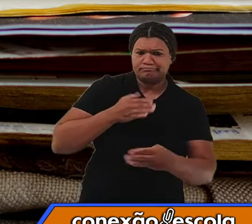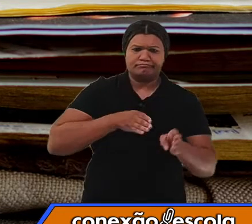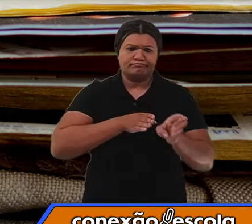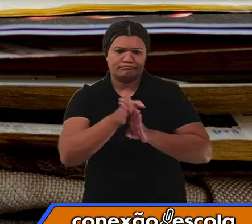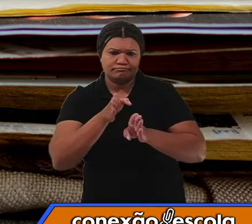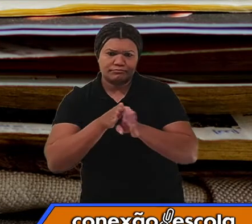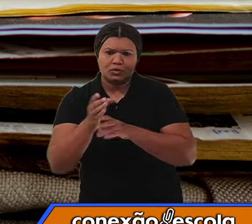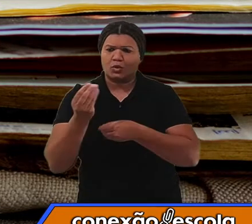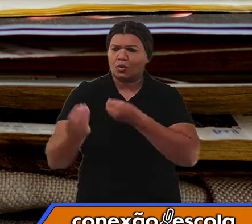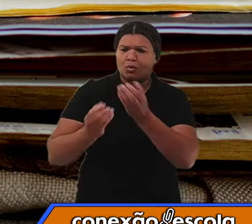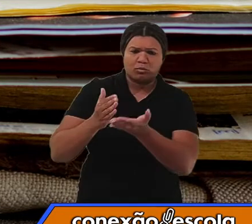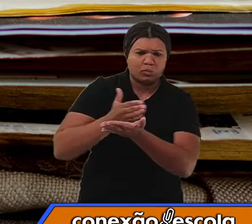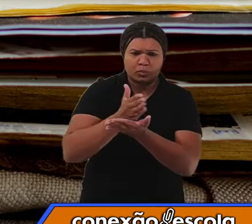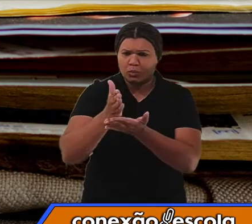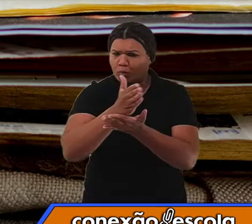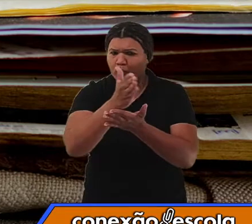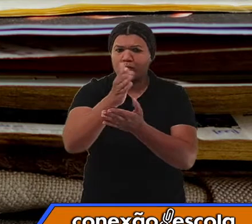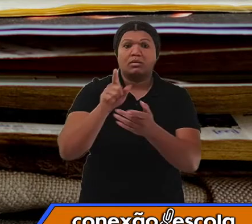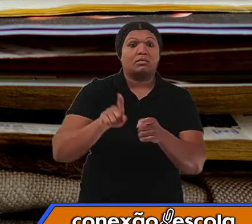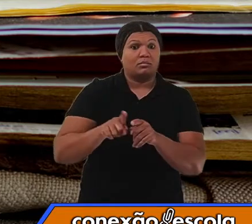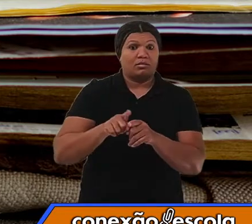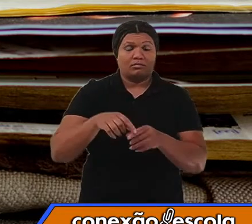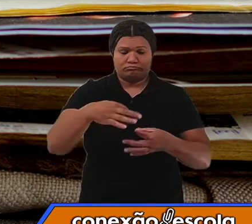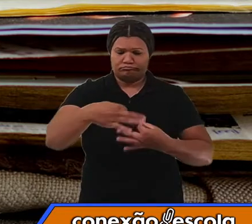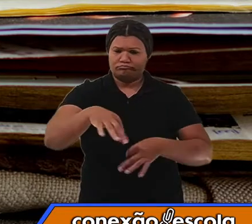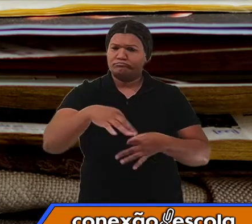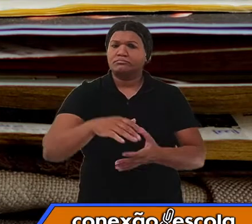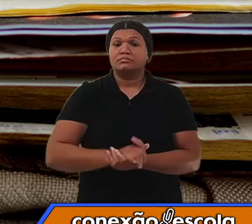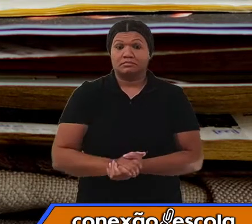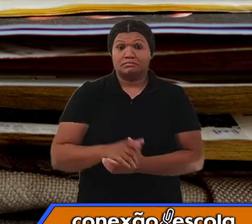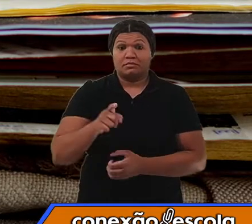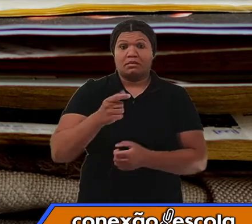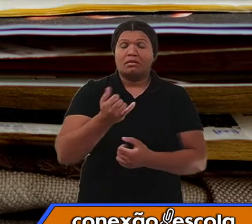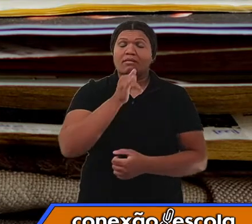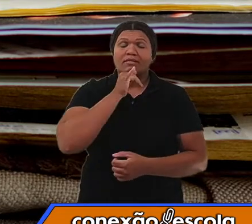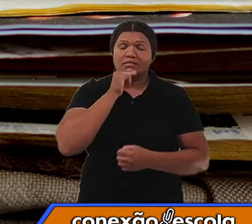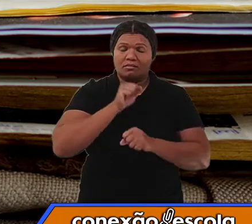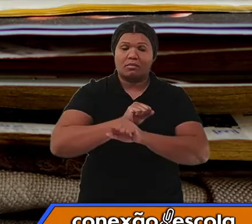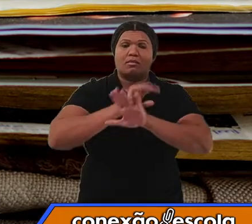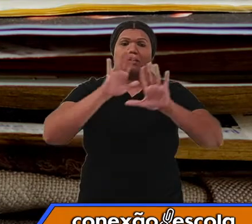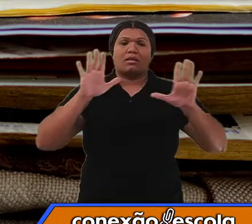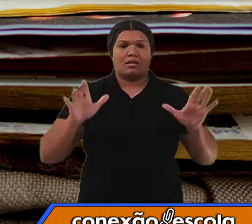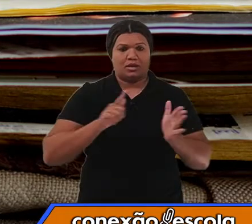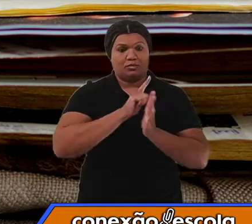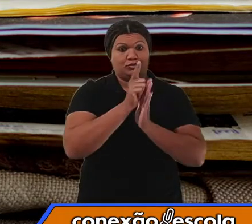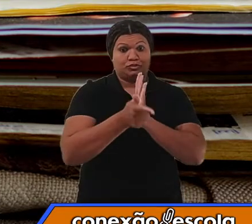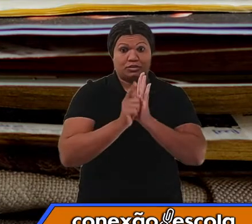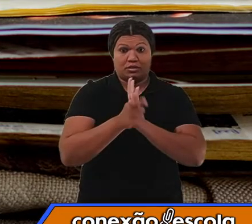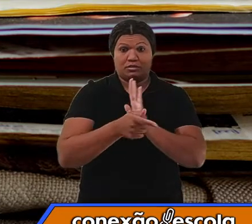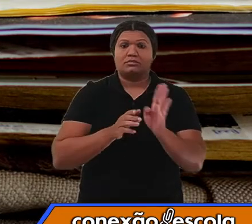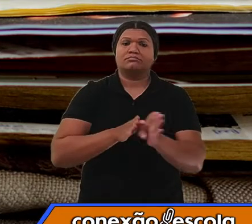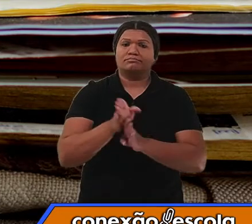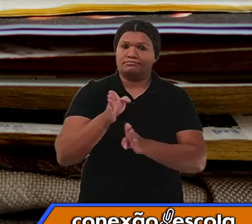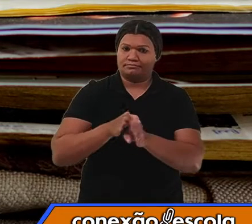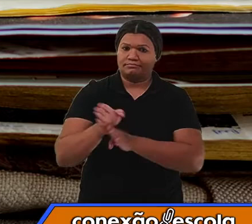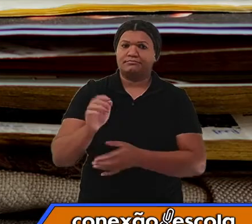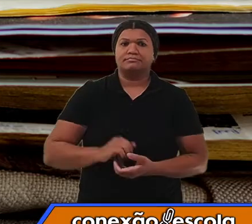turísticos, orientações e folhetos. São exemplos claros do gênero instrucional.